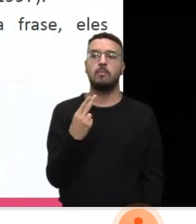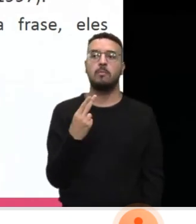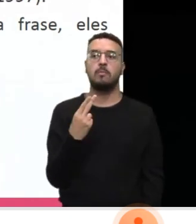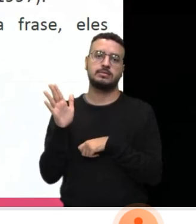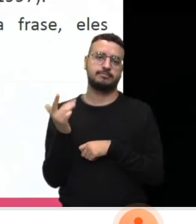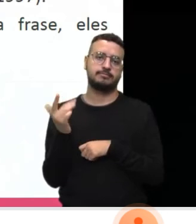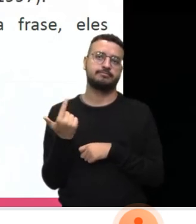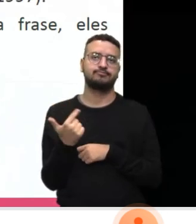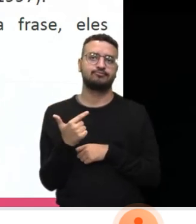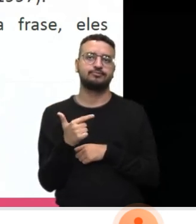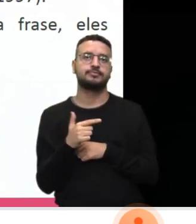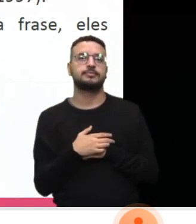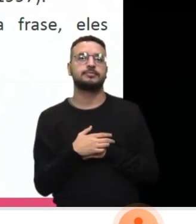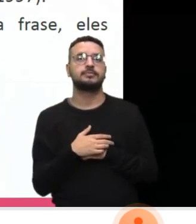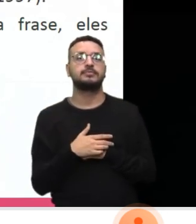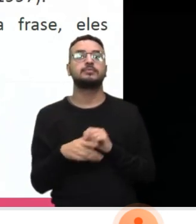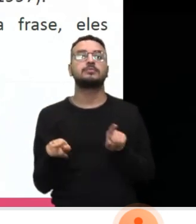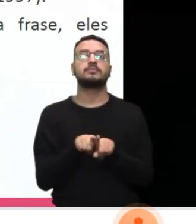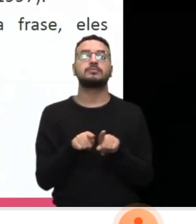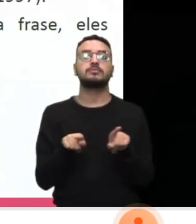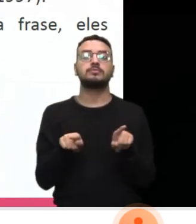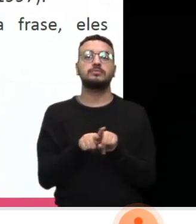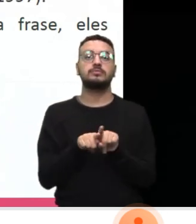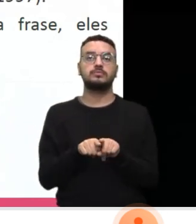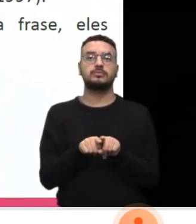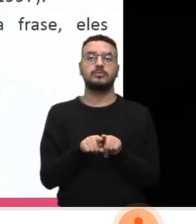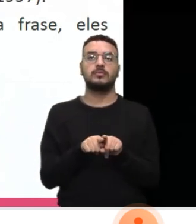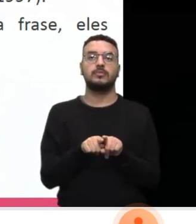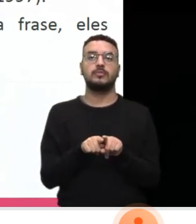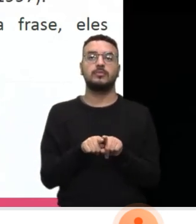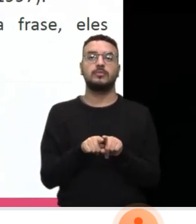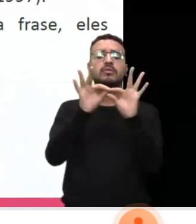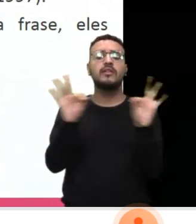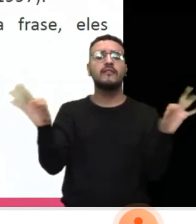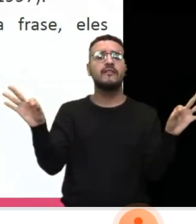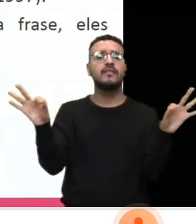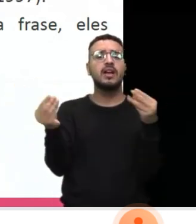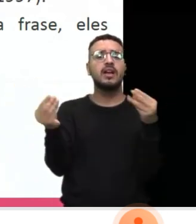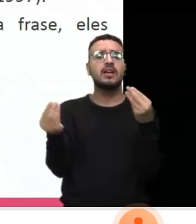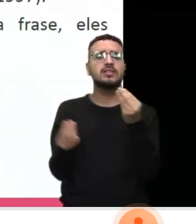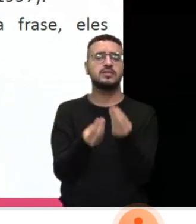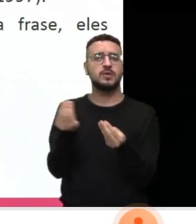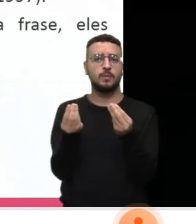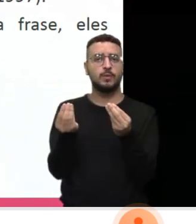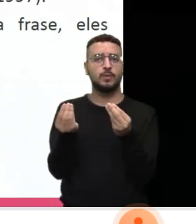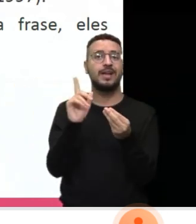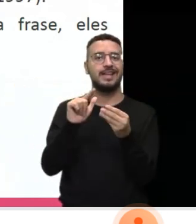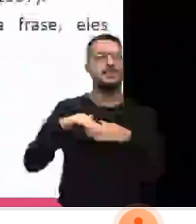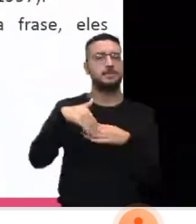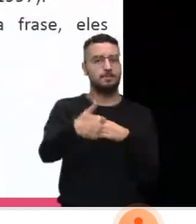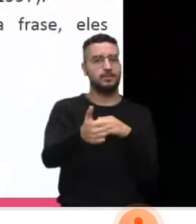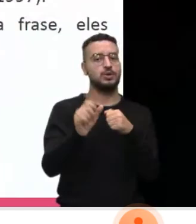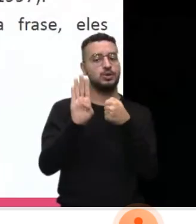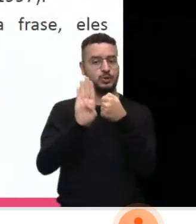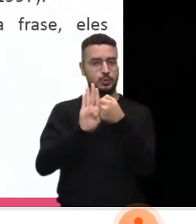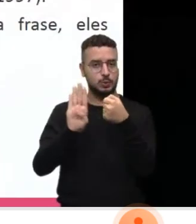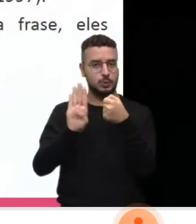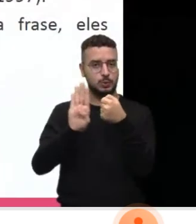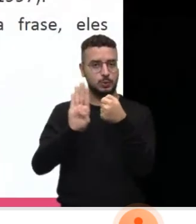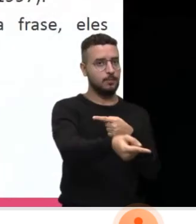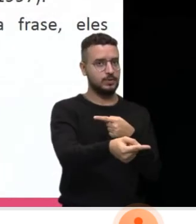à colocação dos adjetivos na frase, eles geralmente vêm após o substantivo.